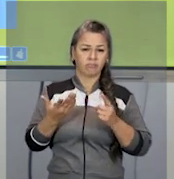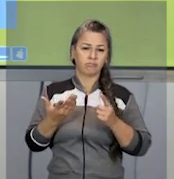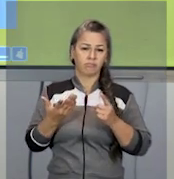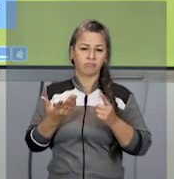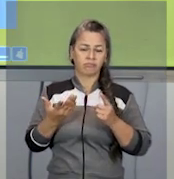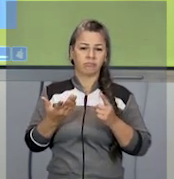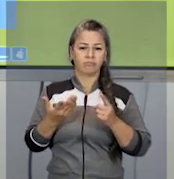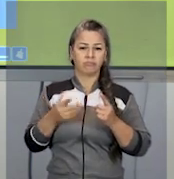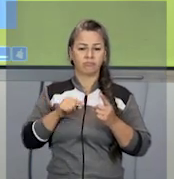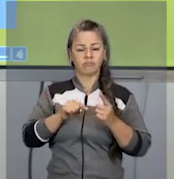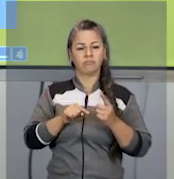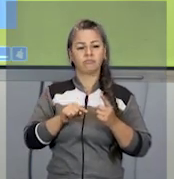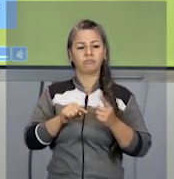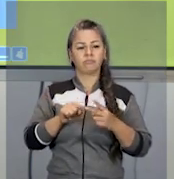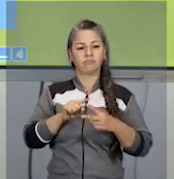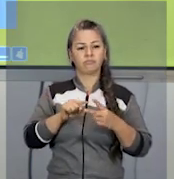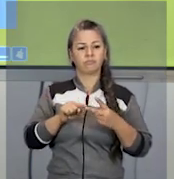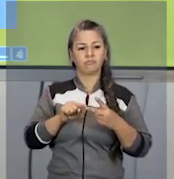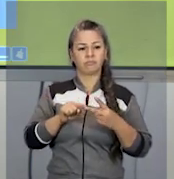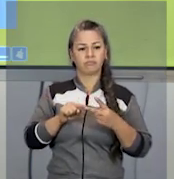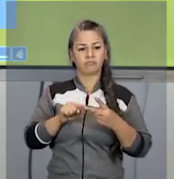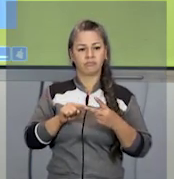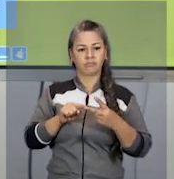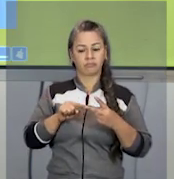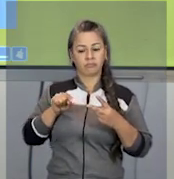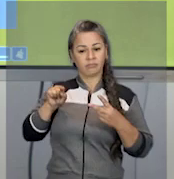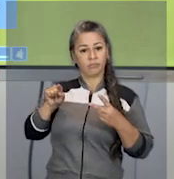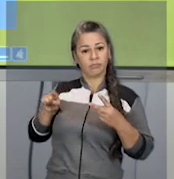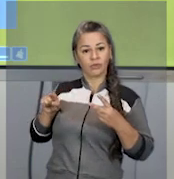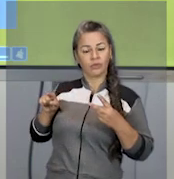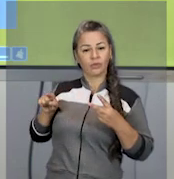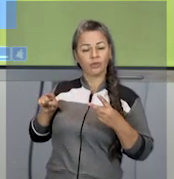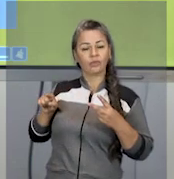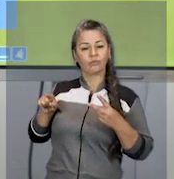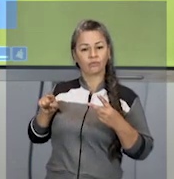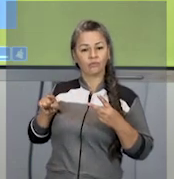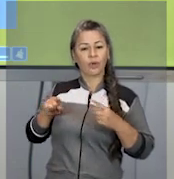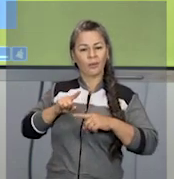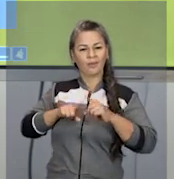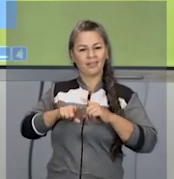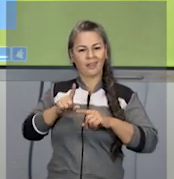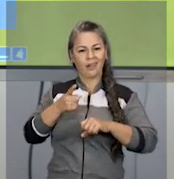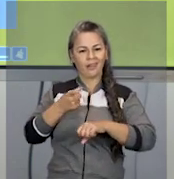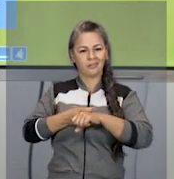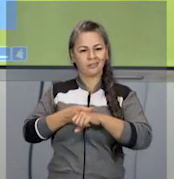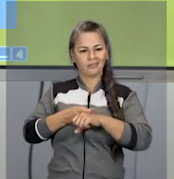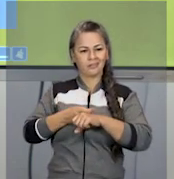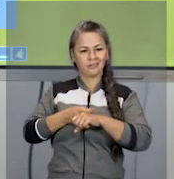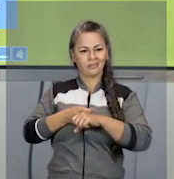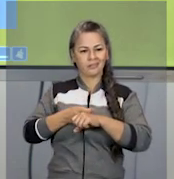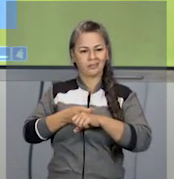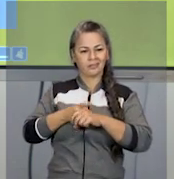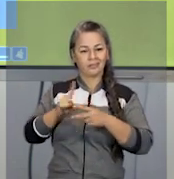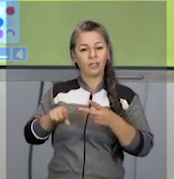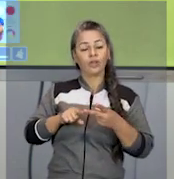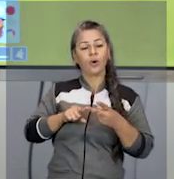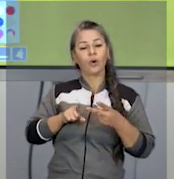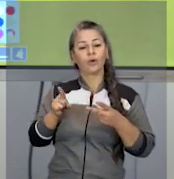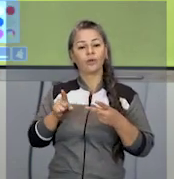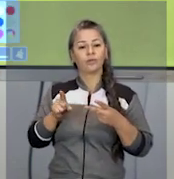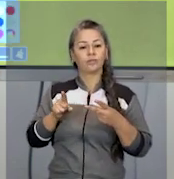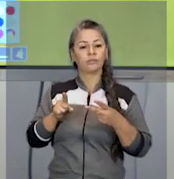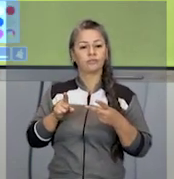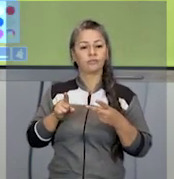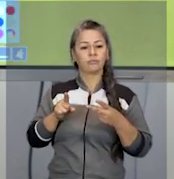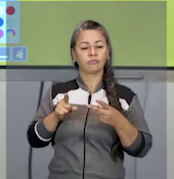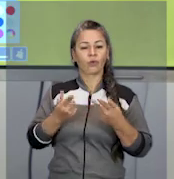mas líquidos, sim. Mas aqui eu coloquei um exemplo de um corpo sólido, né? E uma outra quantidade, por exemplo,